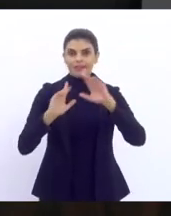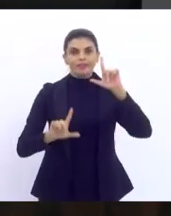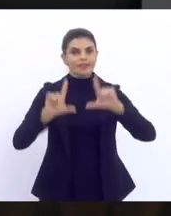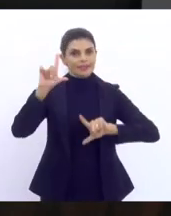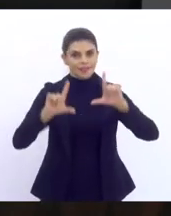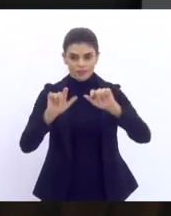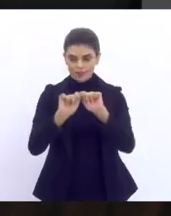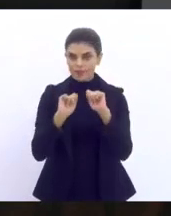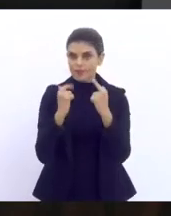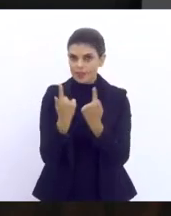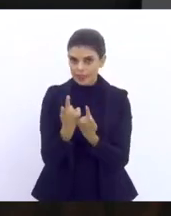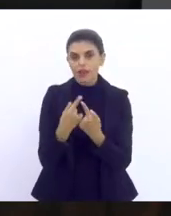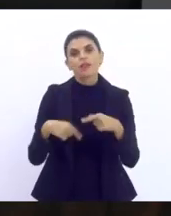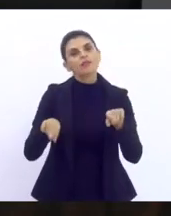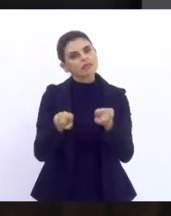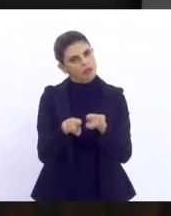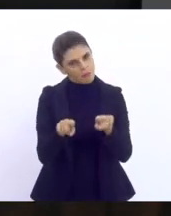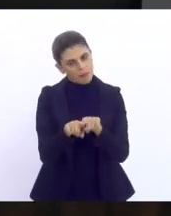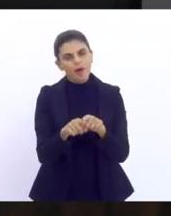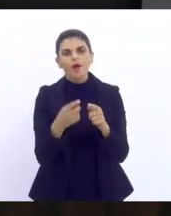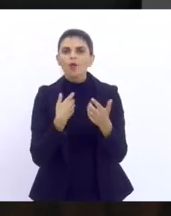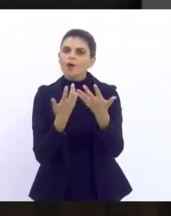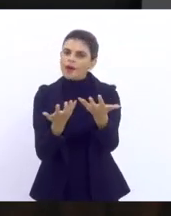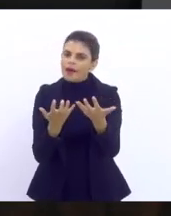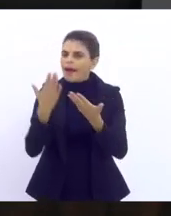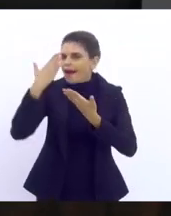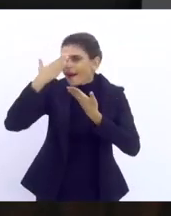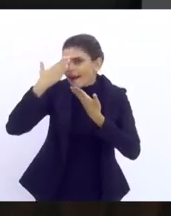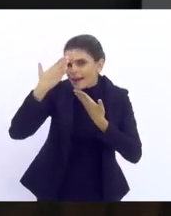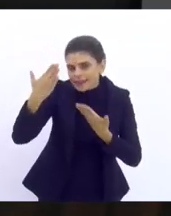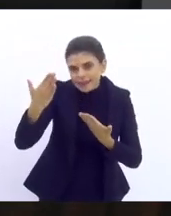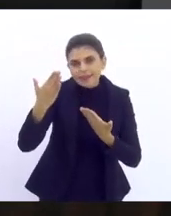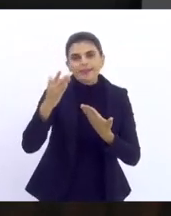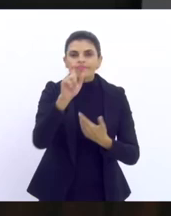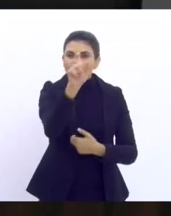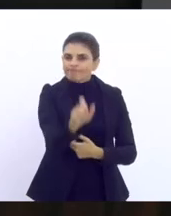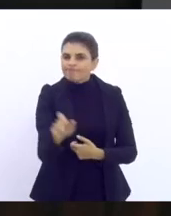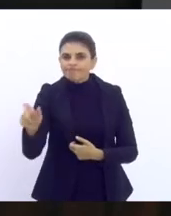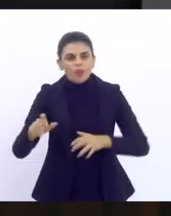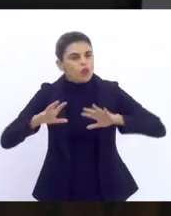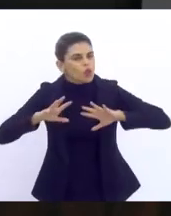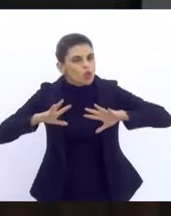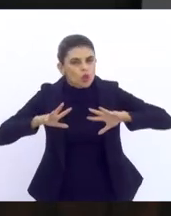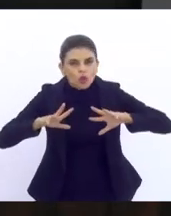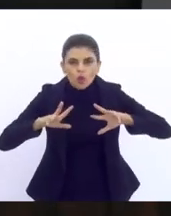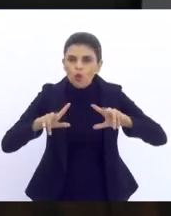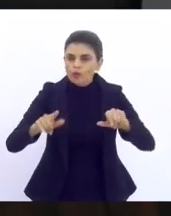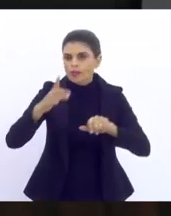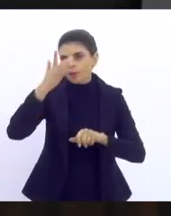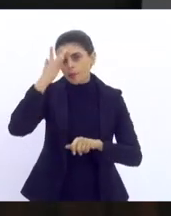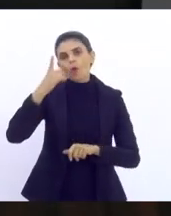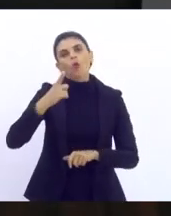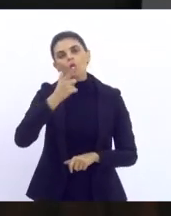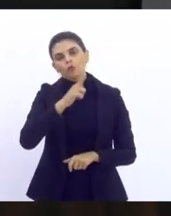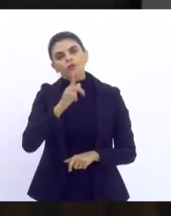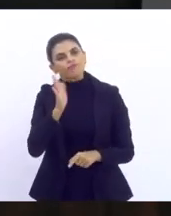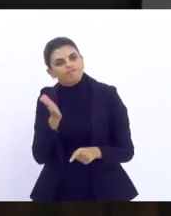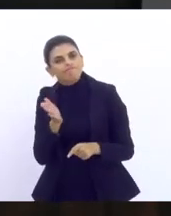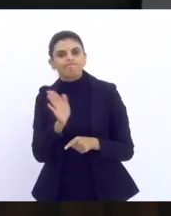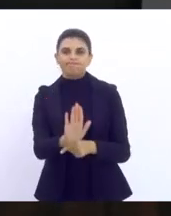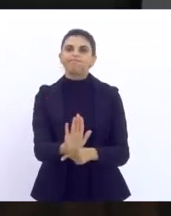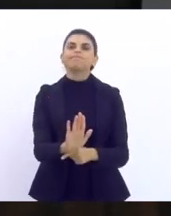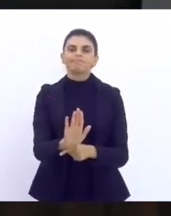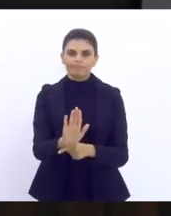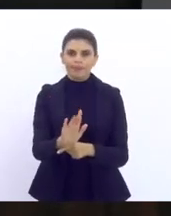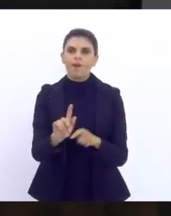Alerj, inclusive eu quero até aqui agradecer a todos que contribuem para